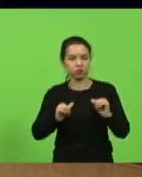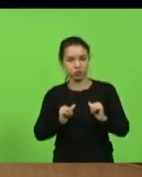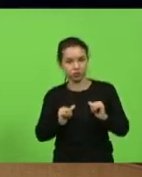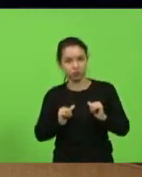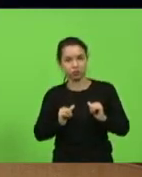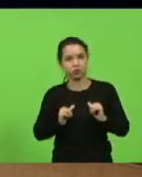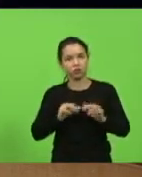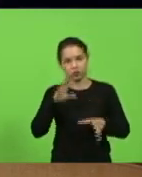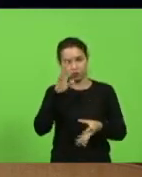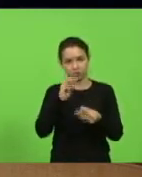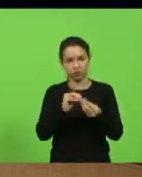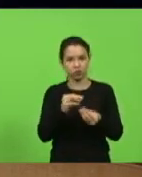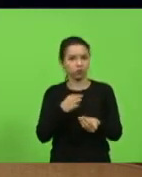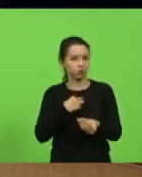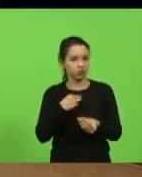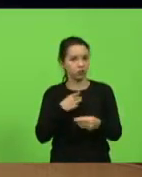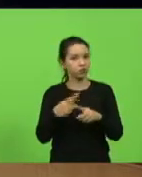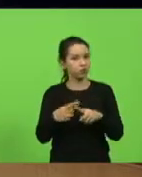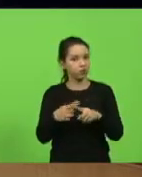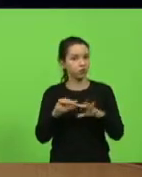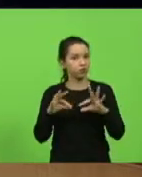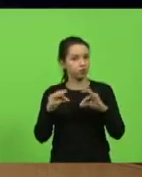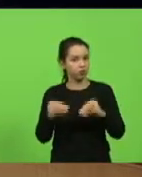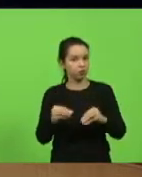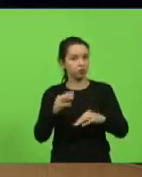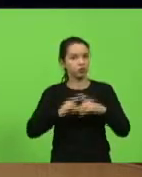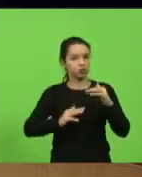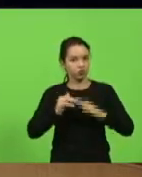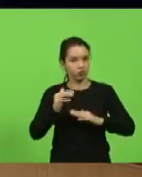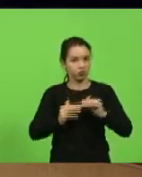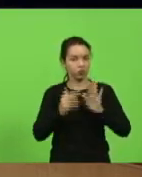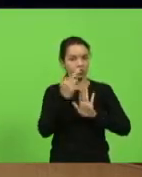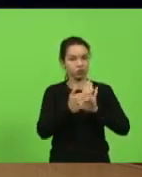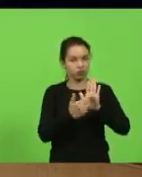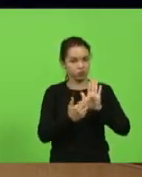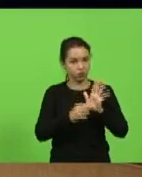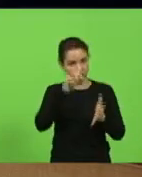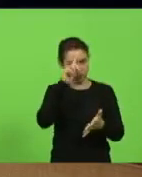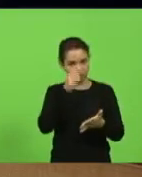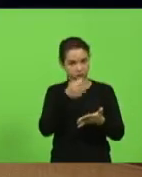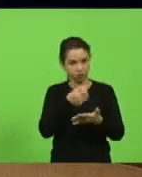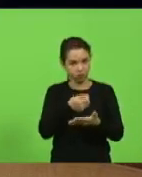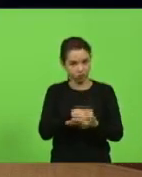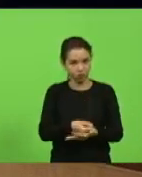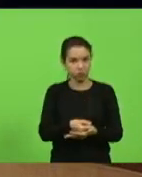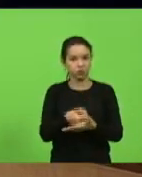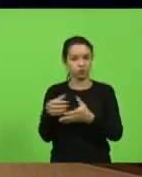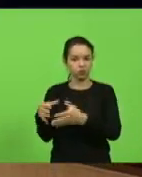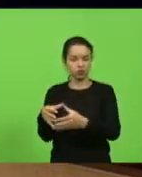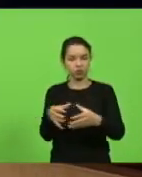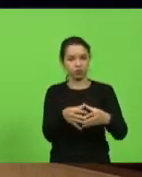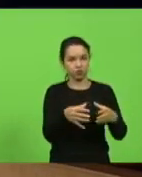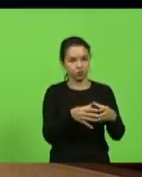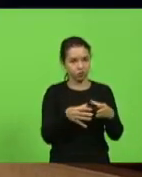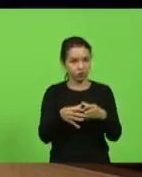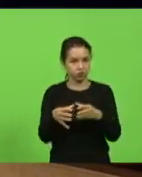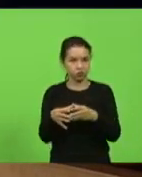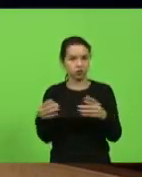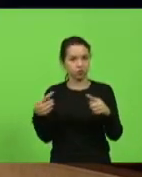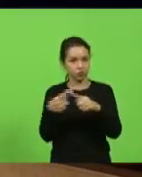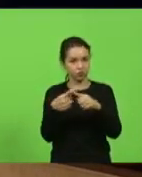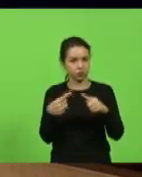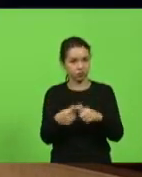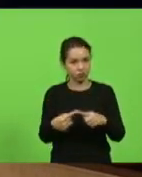porque todos os atos, relatórios e decisões firmados por tais órgãos vão diametralmente